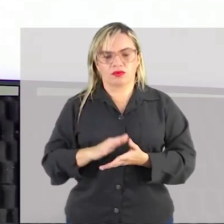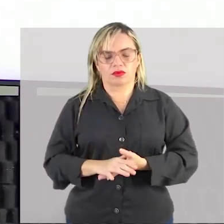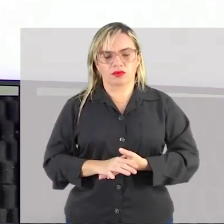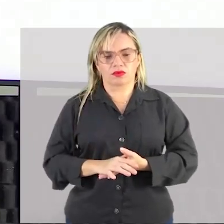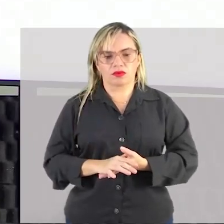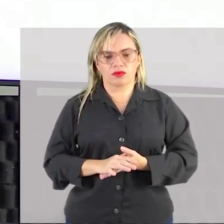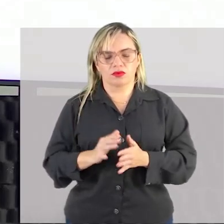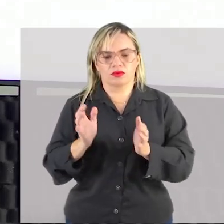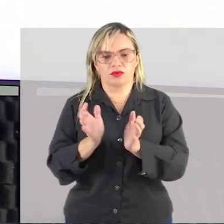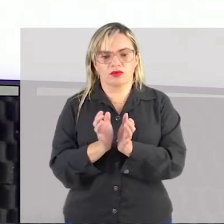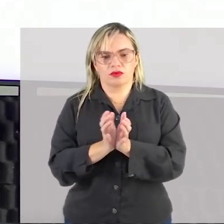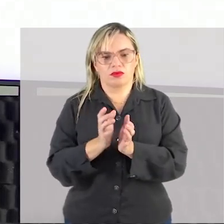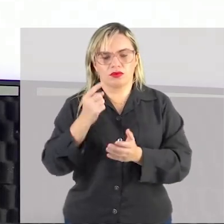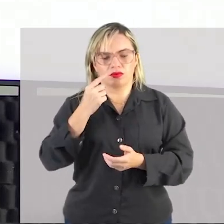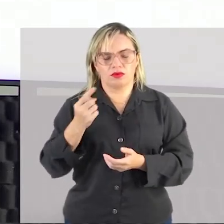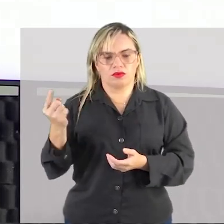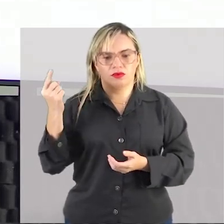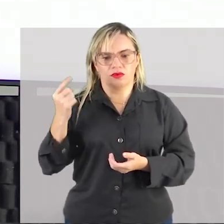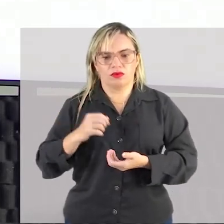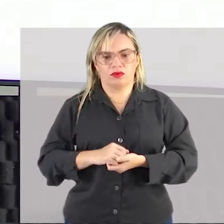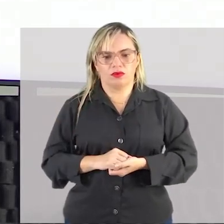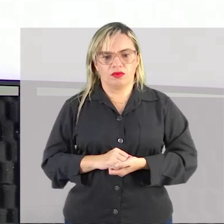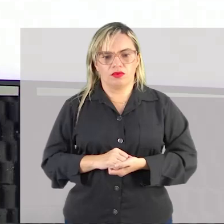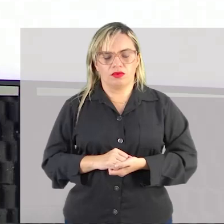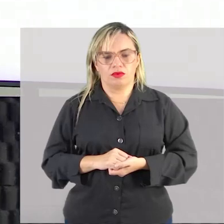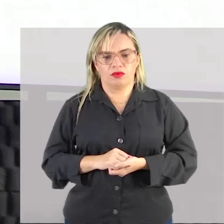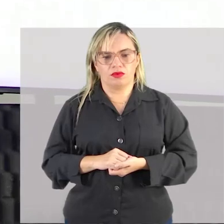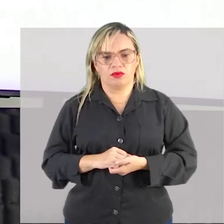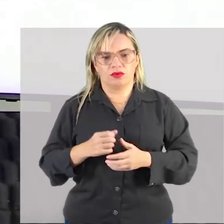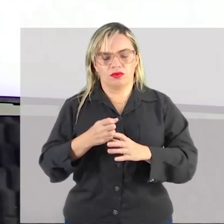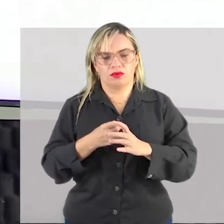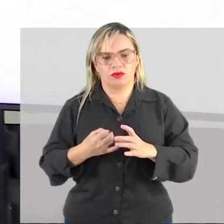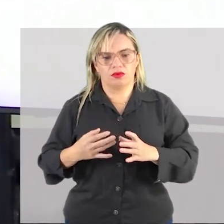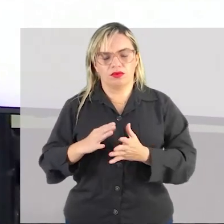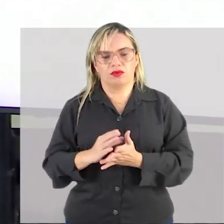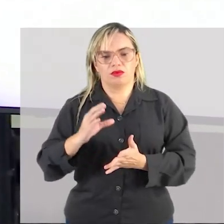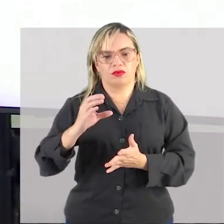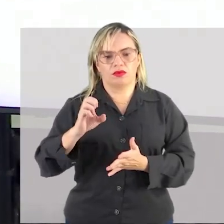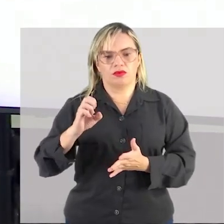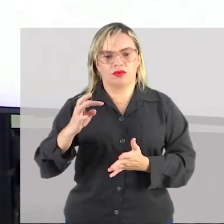Bem aqui você tem um grupo que caracteriza a cetona.